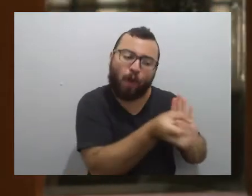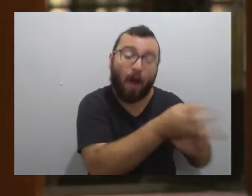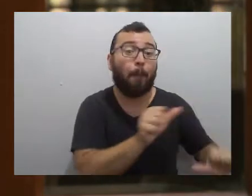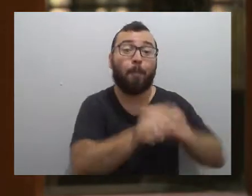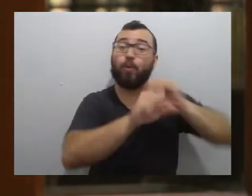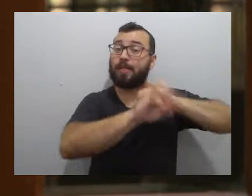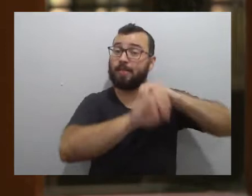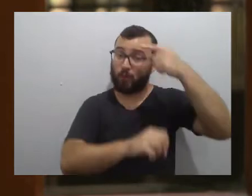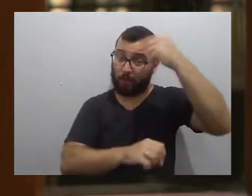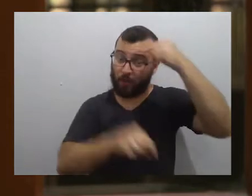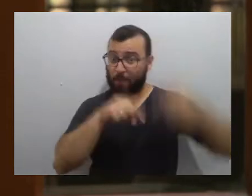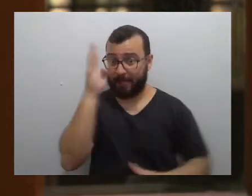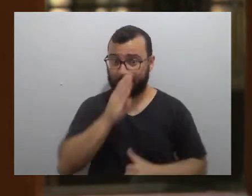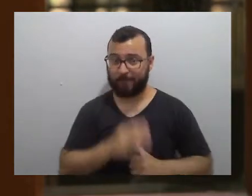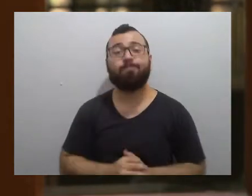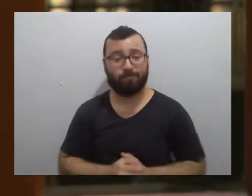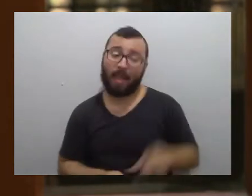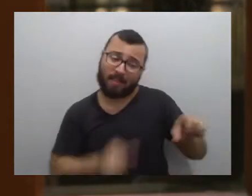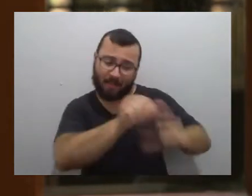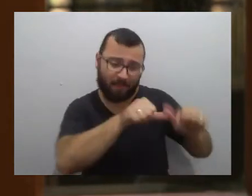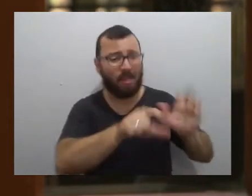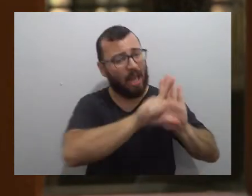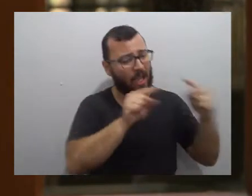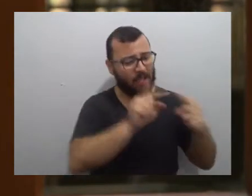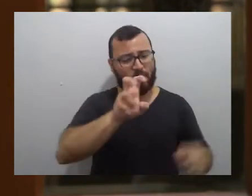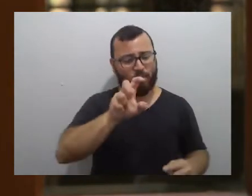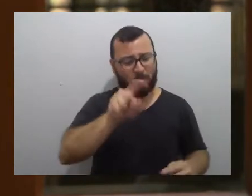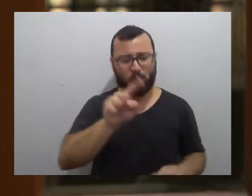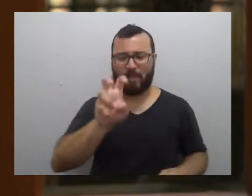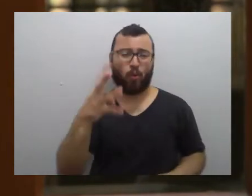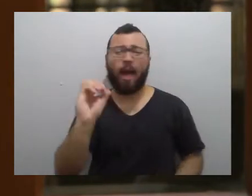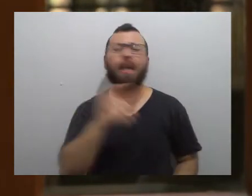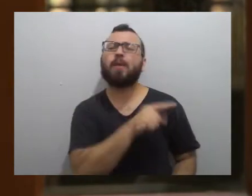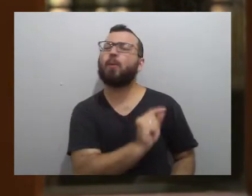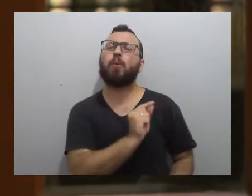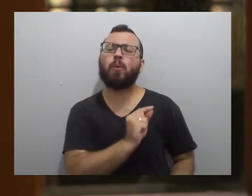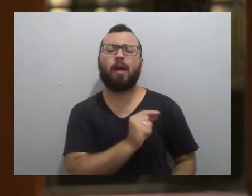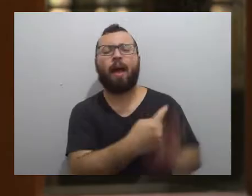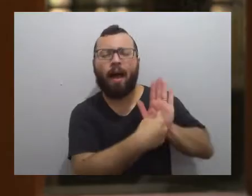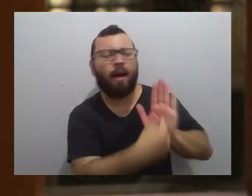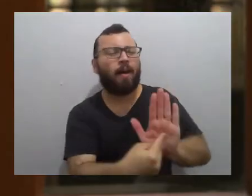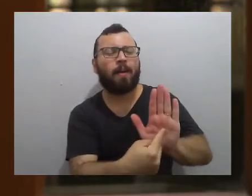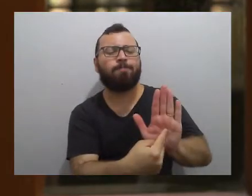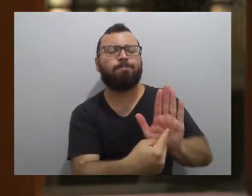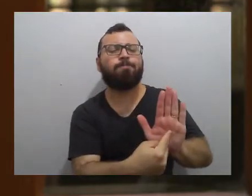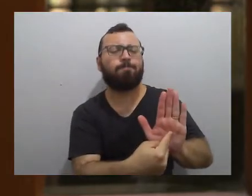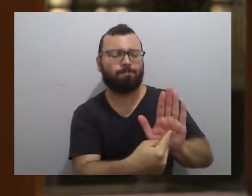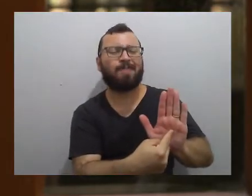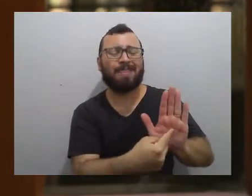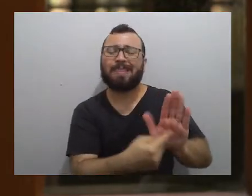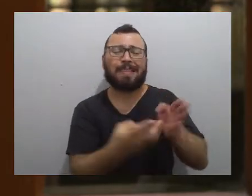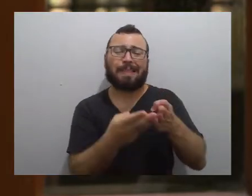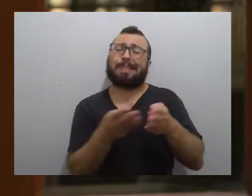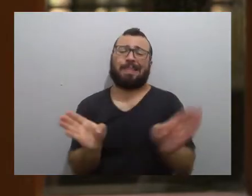apresenta uma ambiguidade, né? Porque algumas das pautas, né, do movimento dos docentes, dos